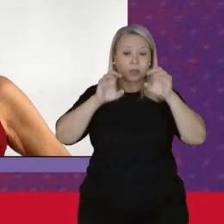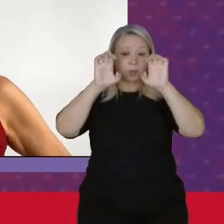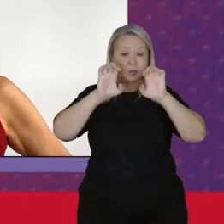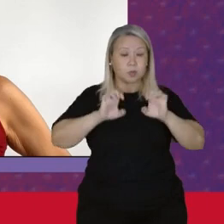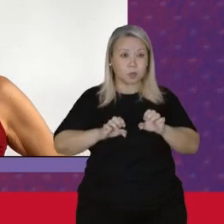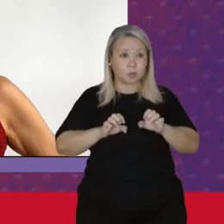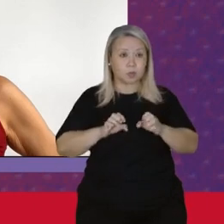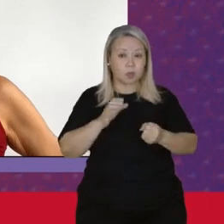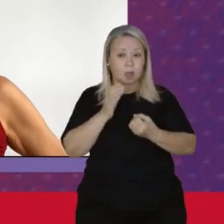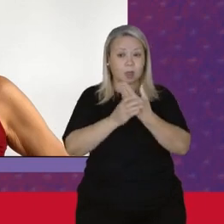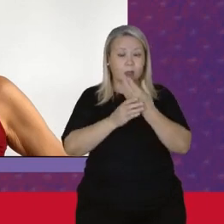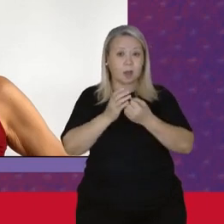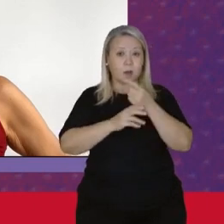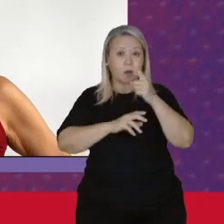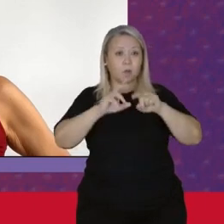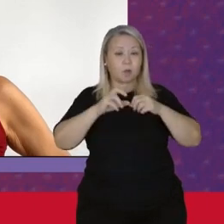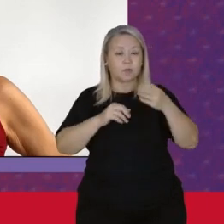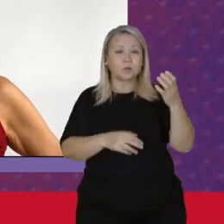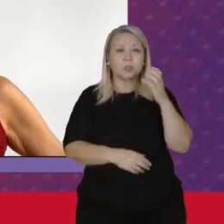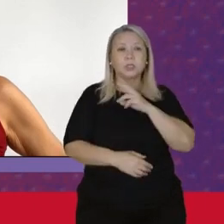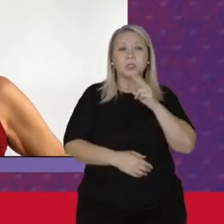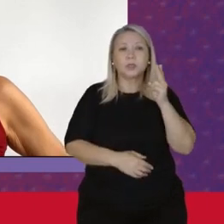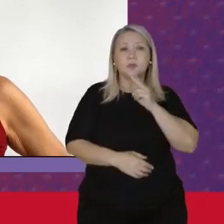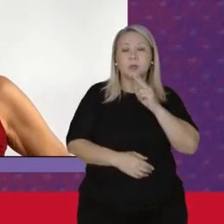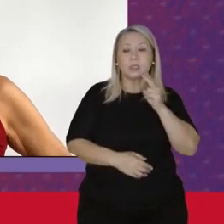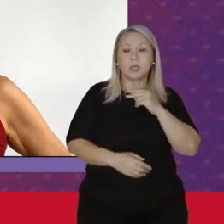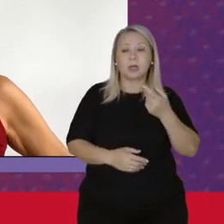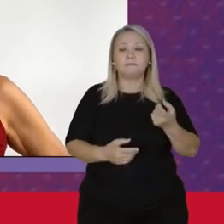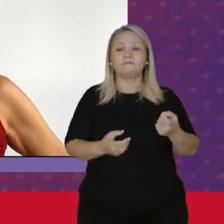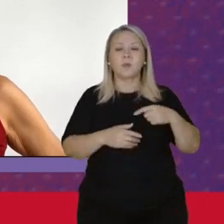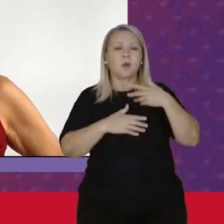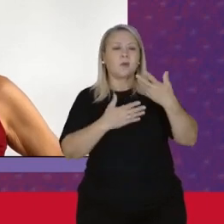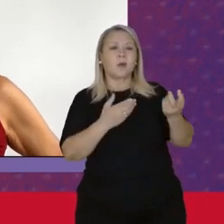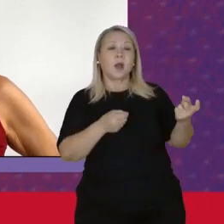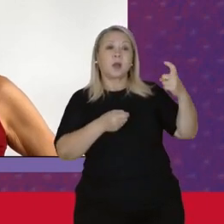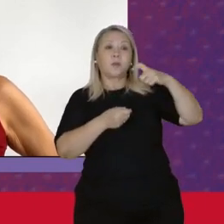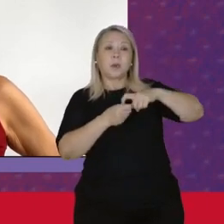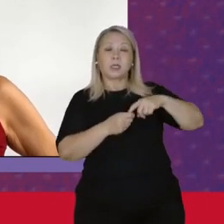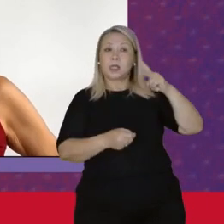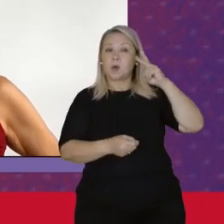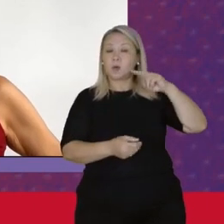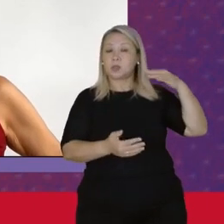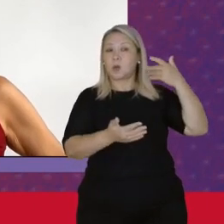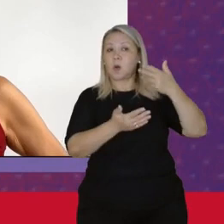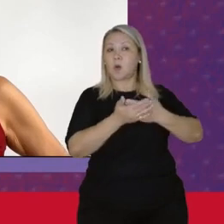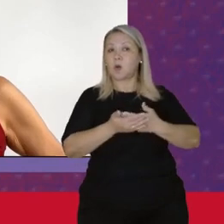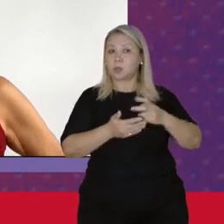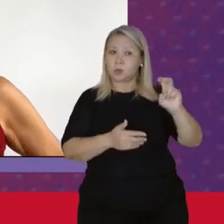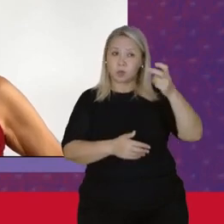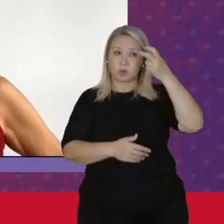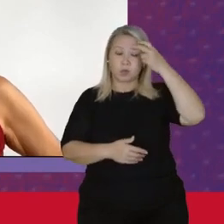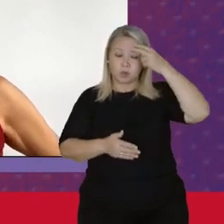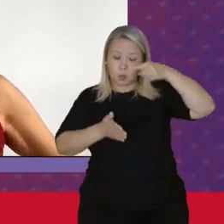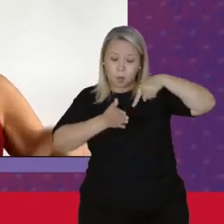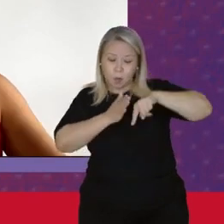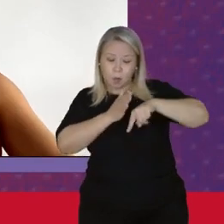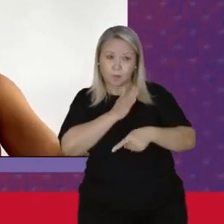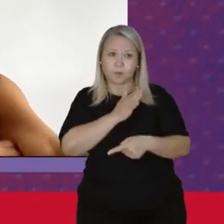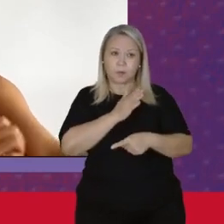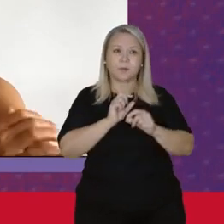produtiva imediata, ela envolve uma recuperação histórica e cultural muito profunda. Eu queria que